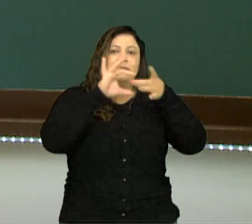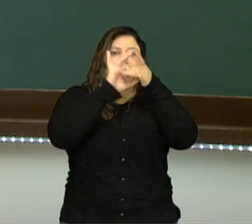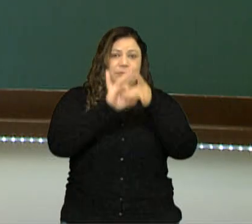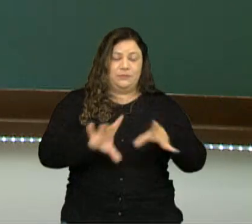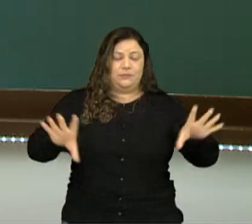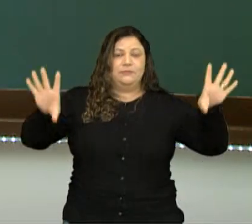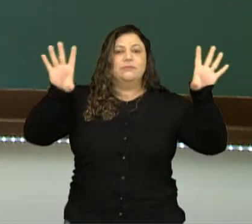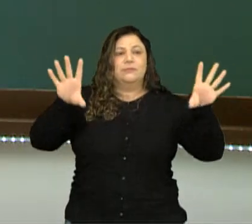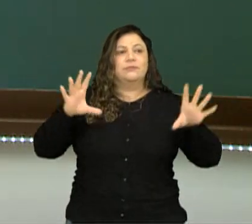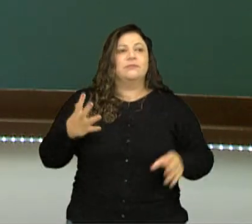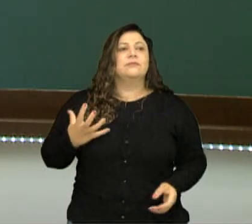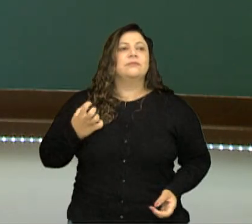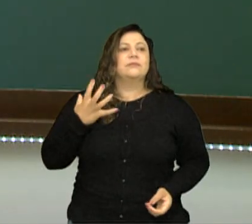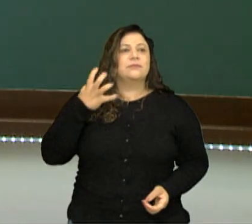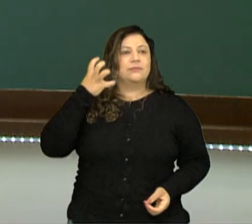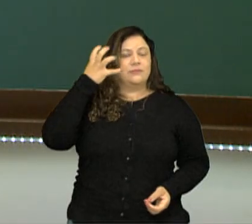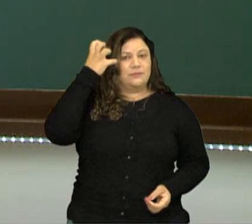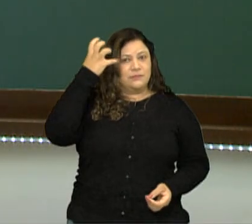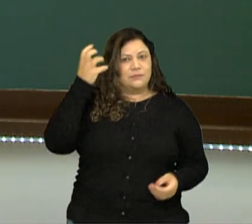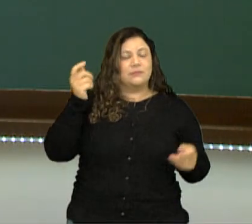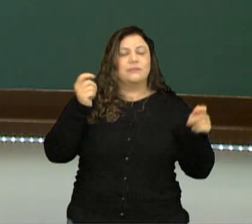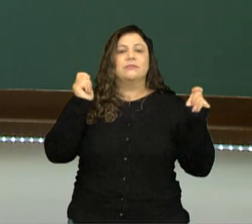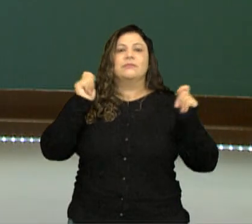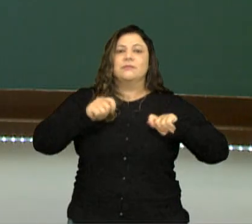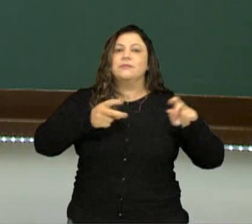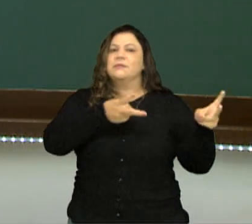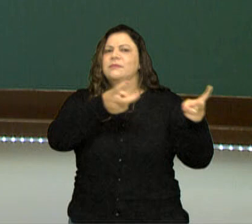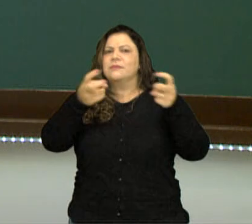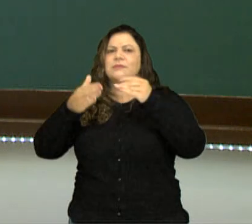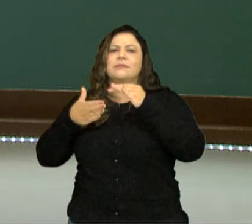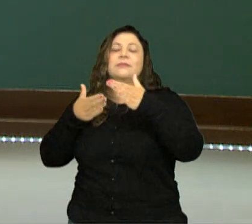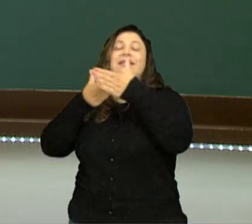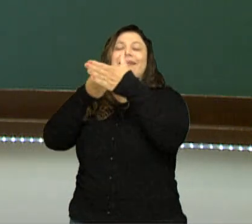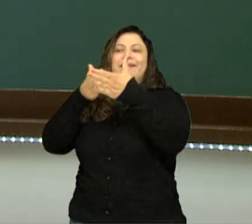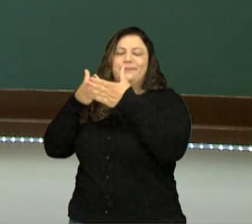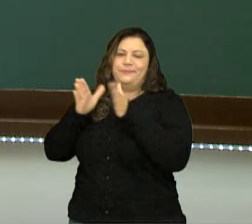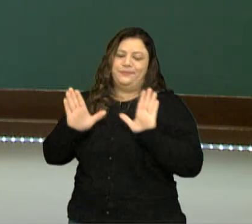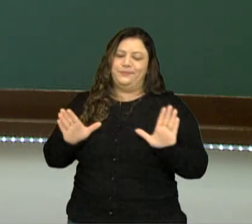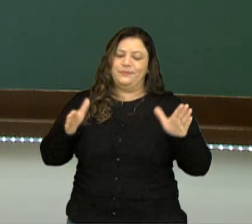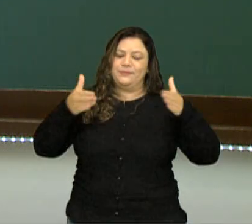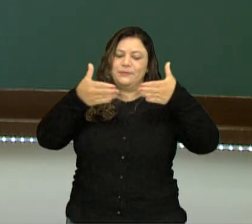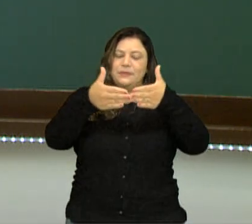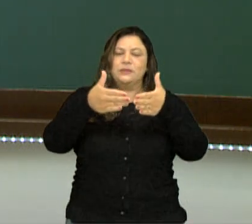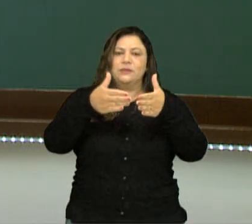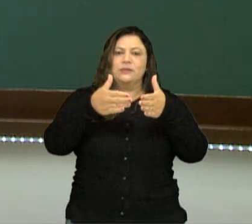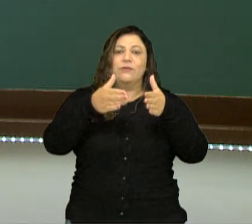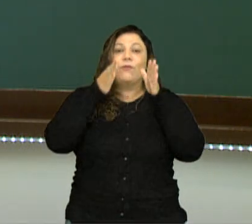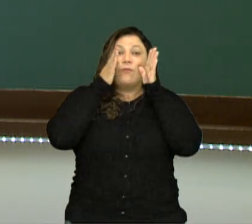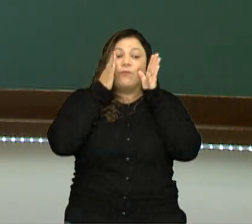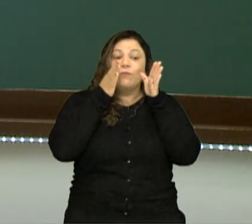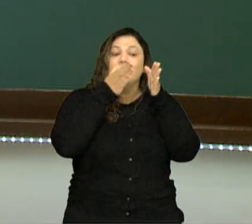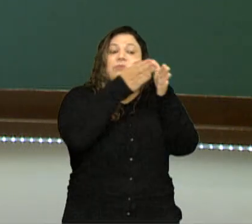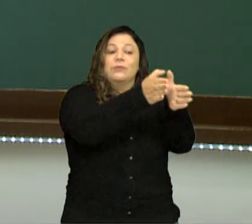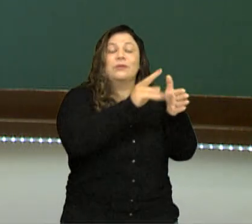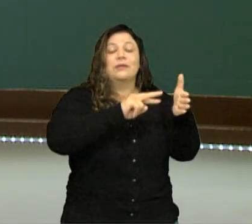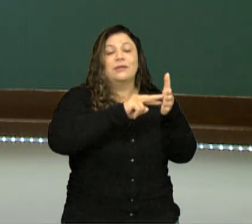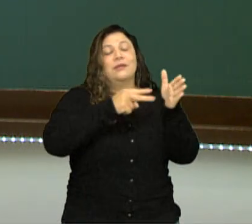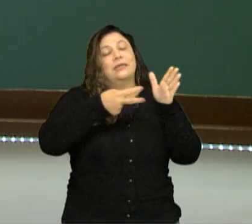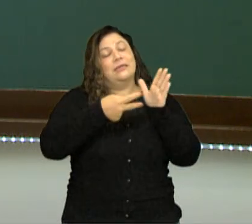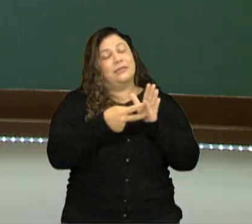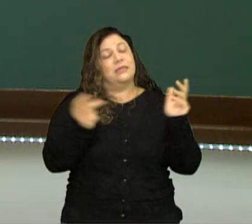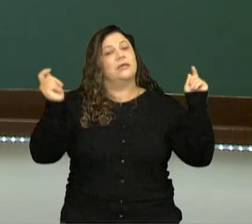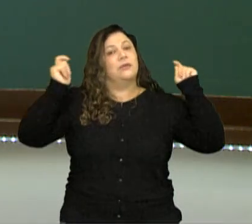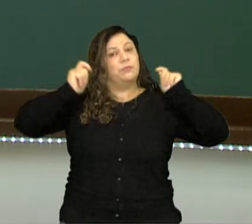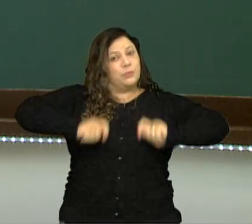liberdade de Spinoza, se a gente puder delimitar melhor o que isso significa, tem relação com a possibilidade,